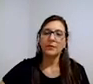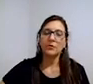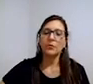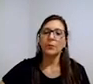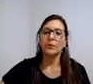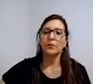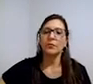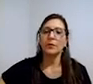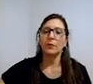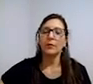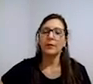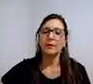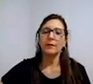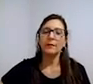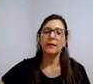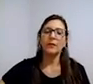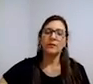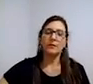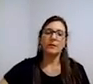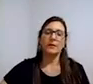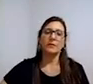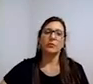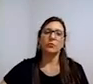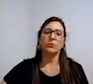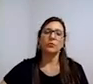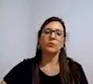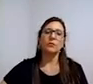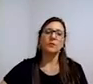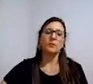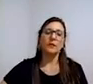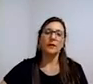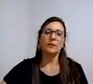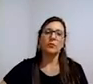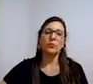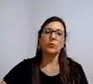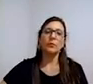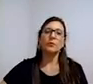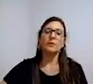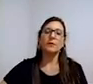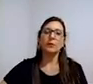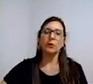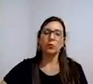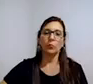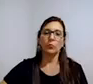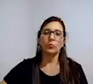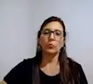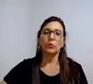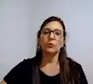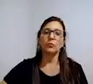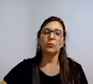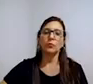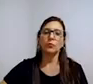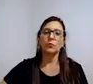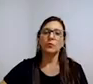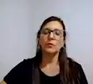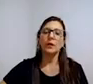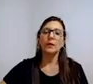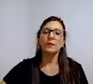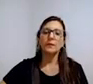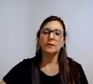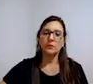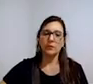Olá, eu sou a professora Mônica e na aula de ciências de hoje nós vamos falar sobre o sistema locomotor, os